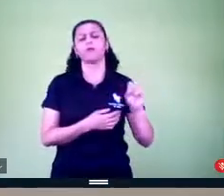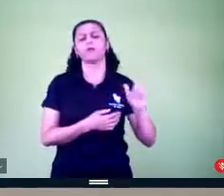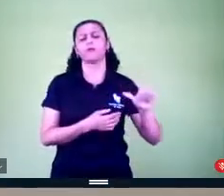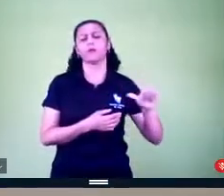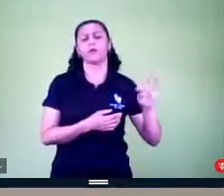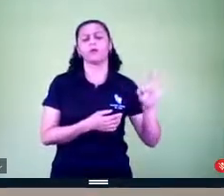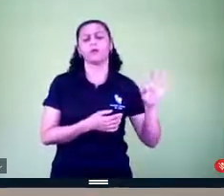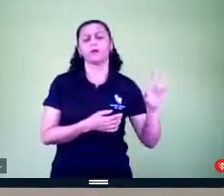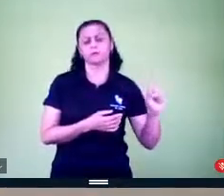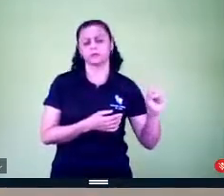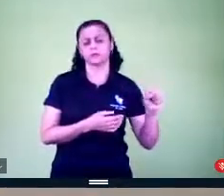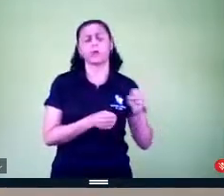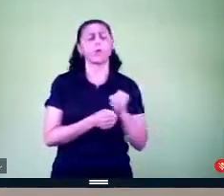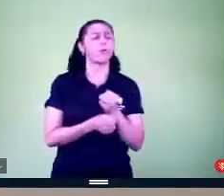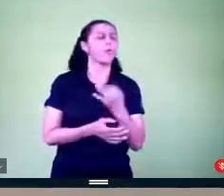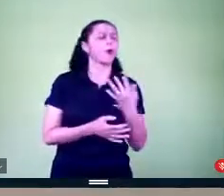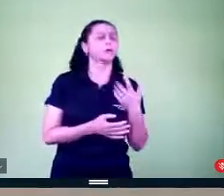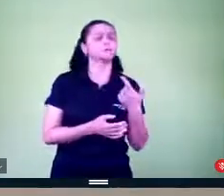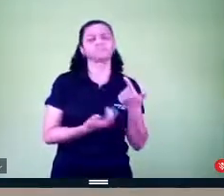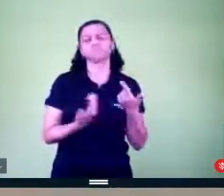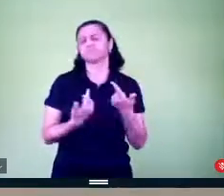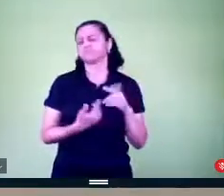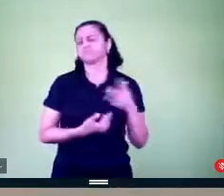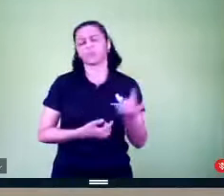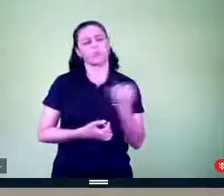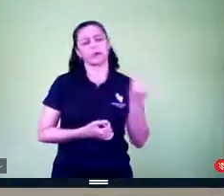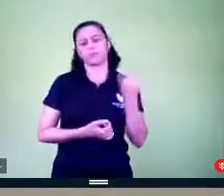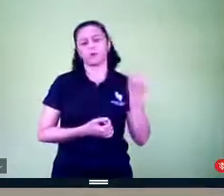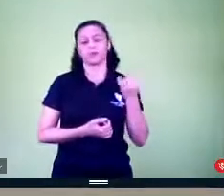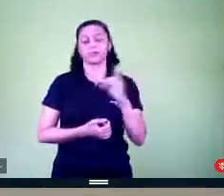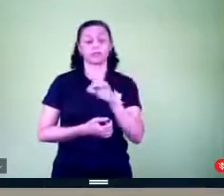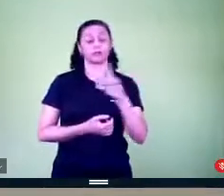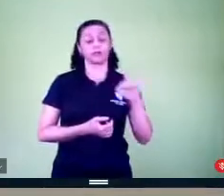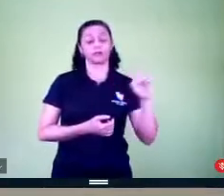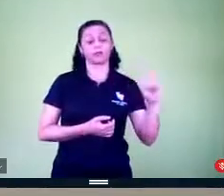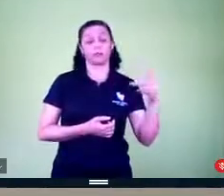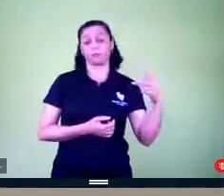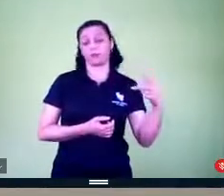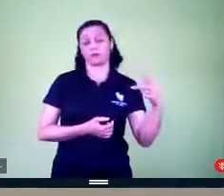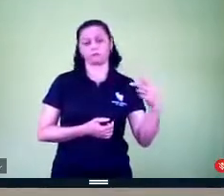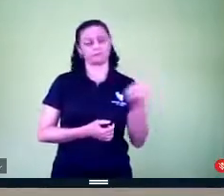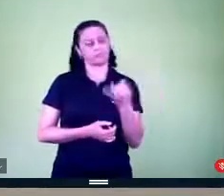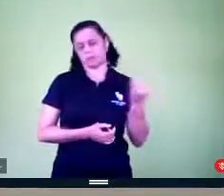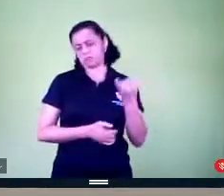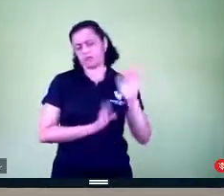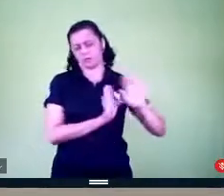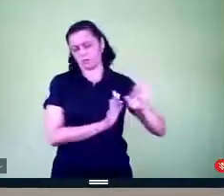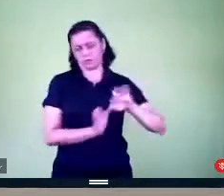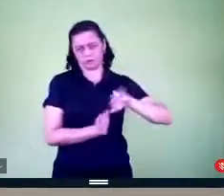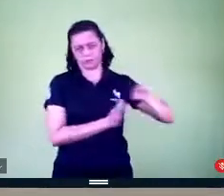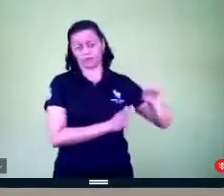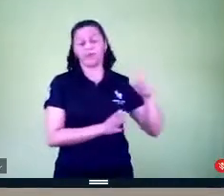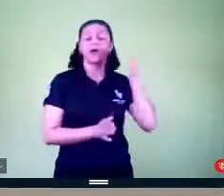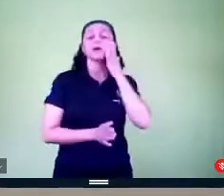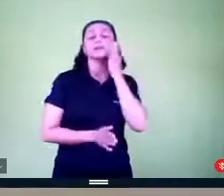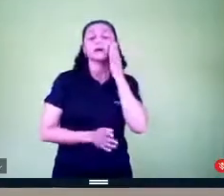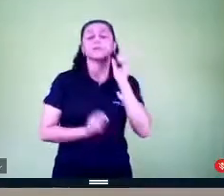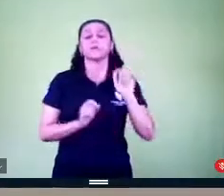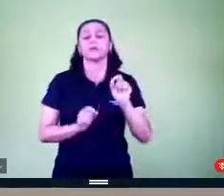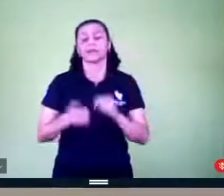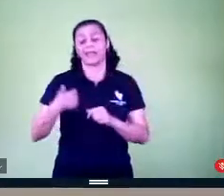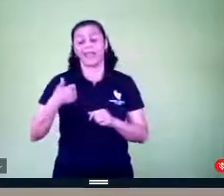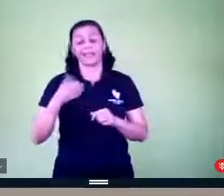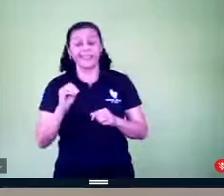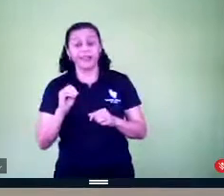minha fonte de tensão, a corrente que ela está enviando para o circuito é sabida que é de 10 amperes. Desse total de 10